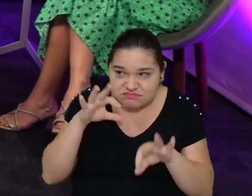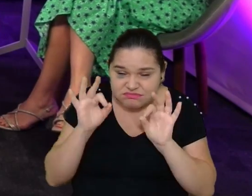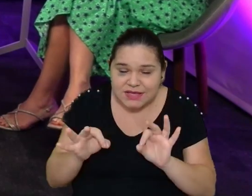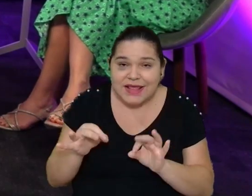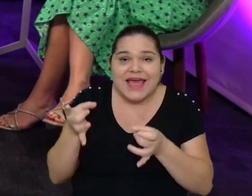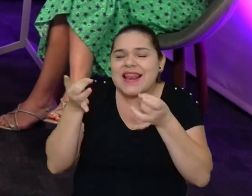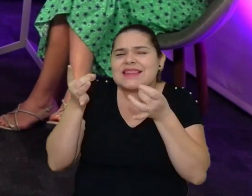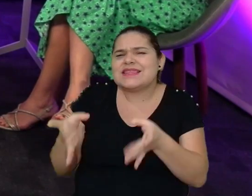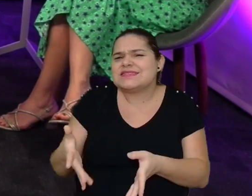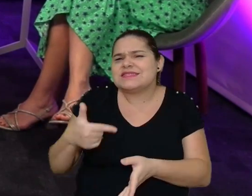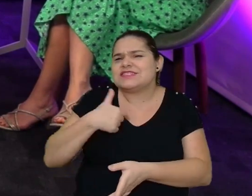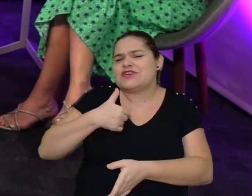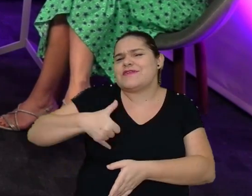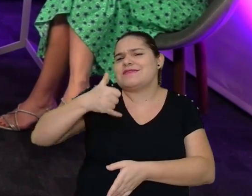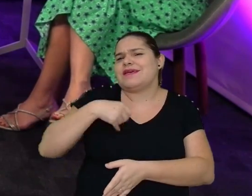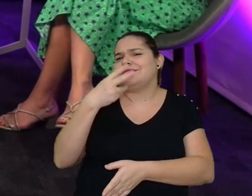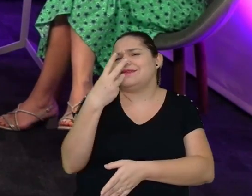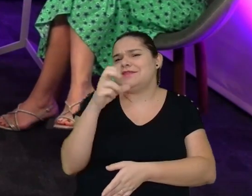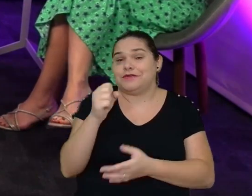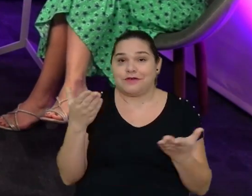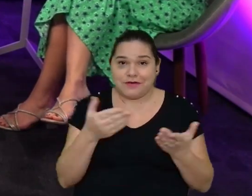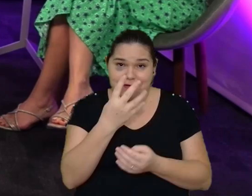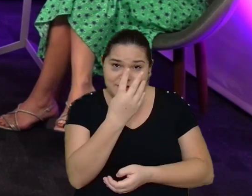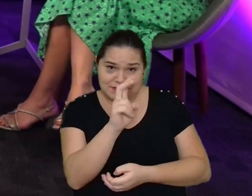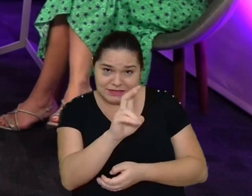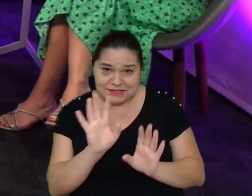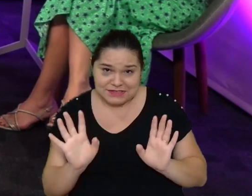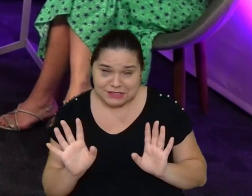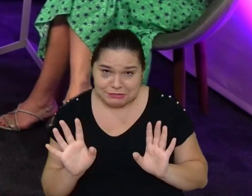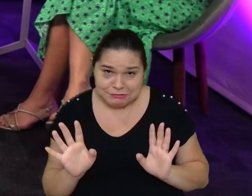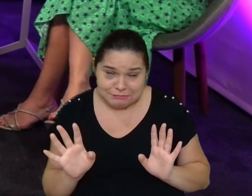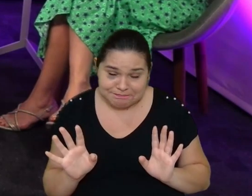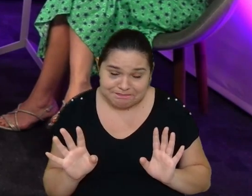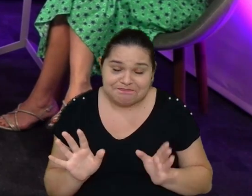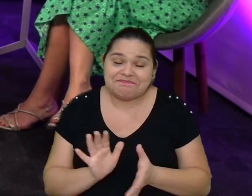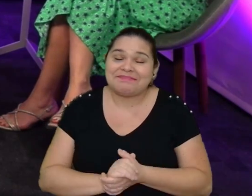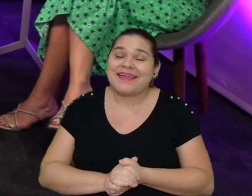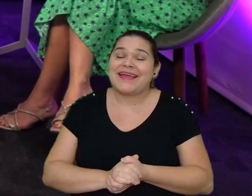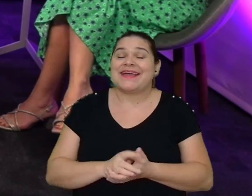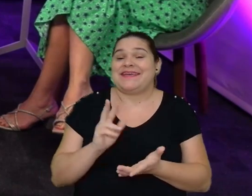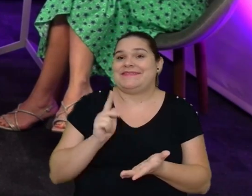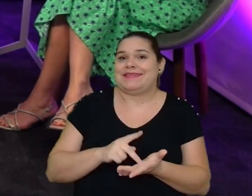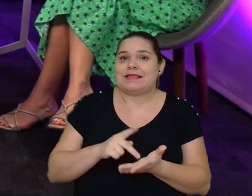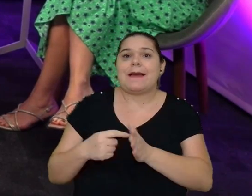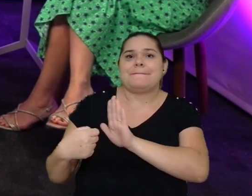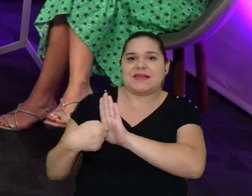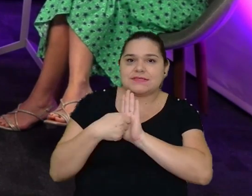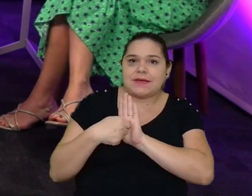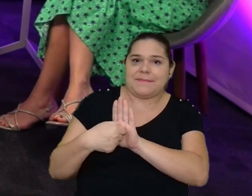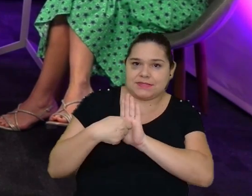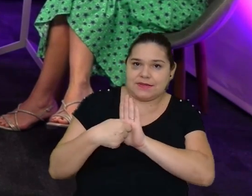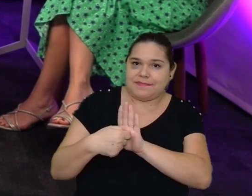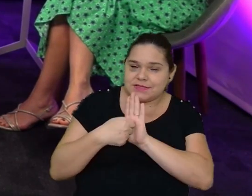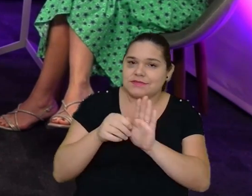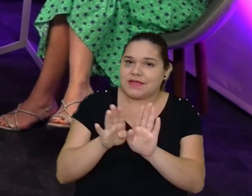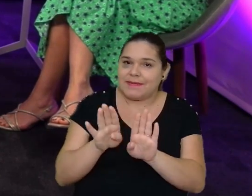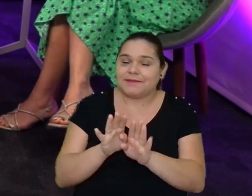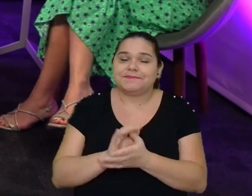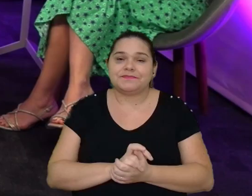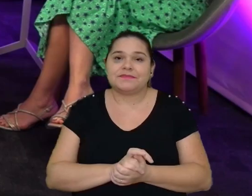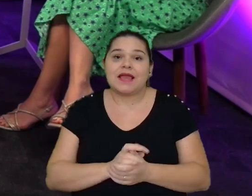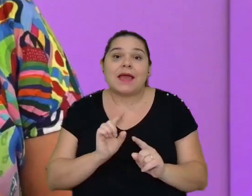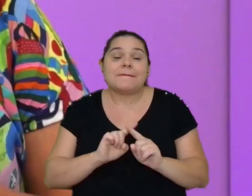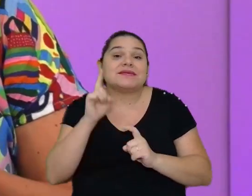com 38. Eu estou com 45 e... eu, particularmente, mas é uma pressão também, mas né? Mas era a